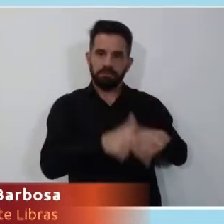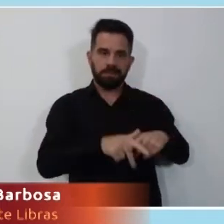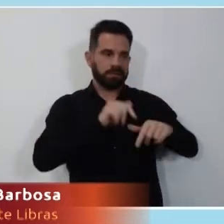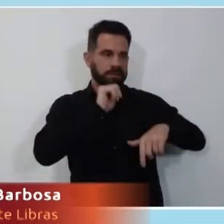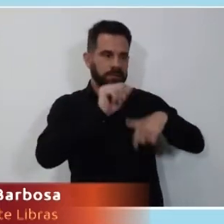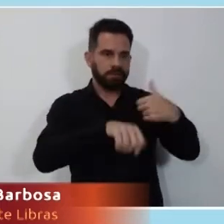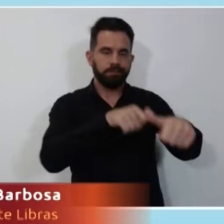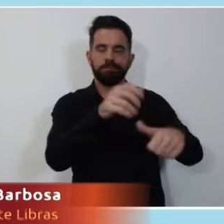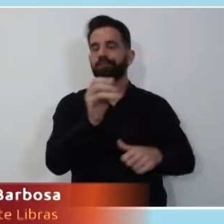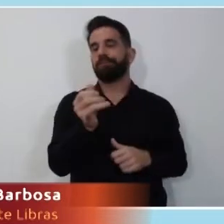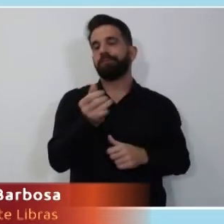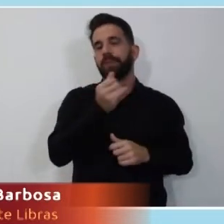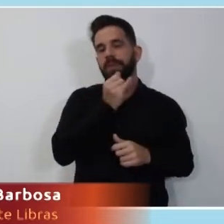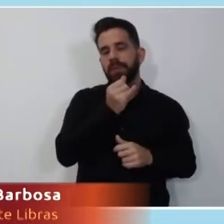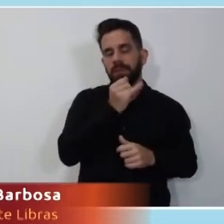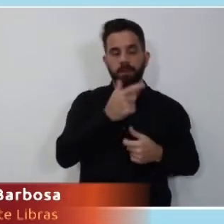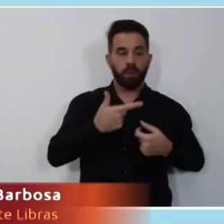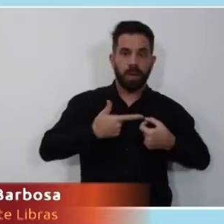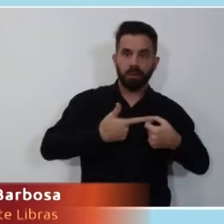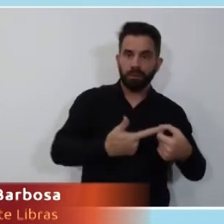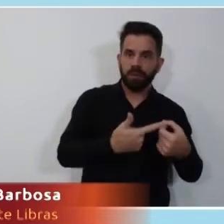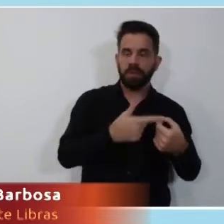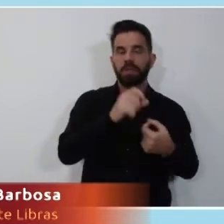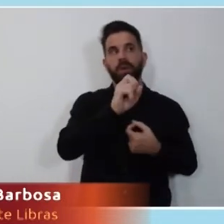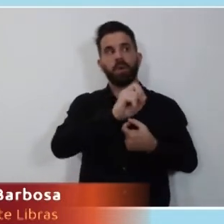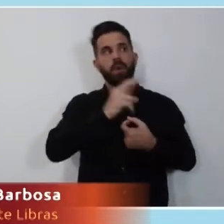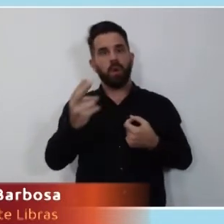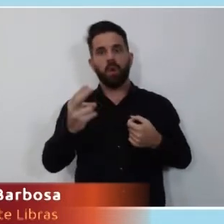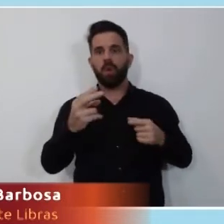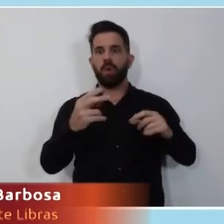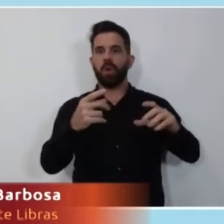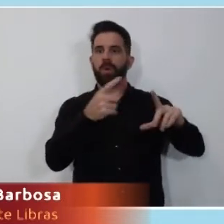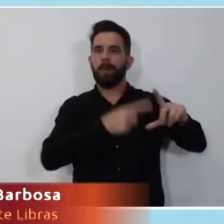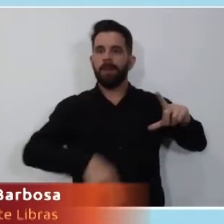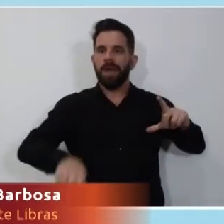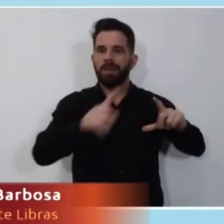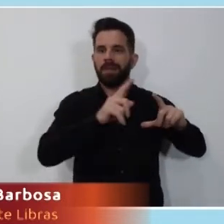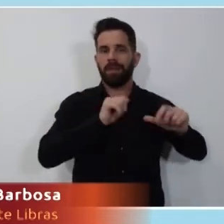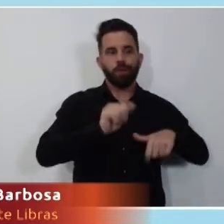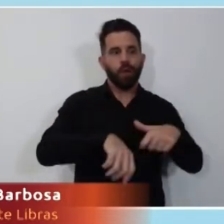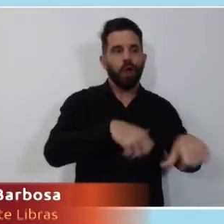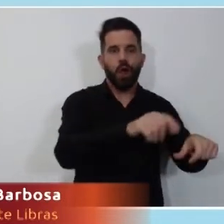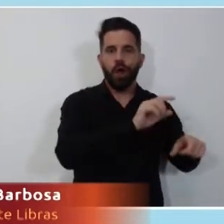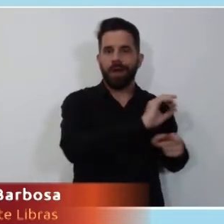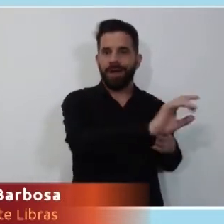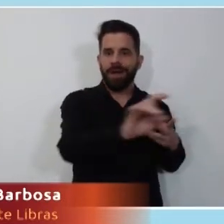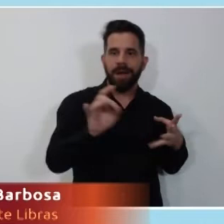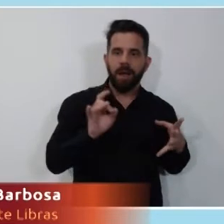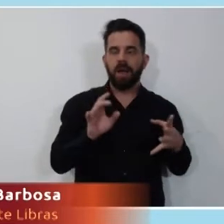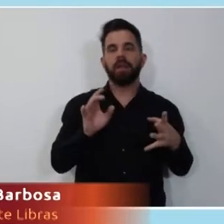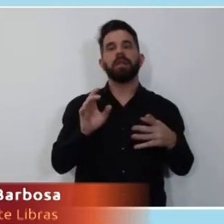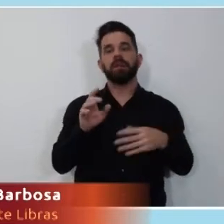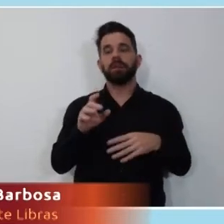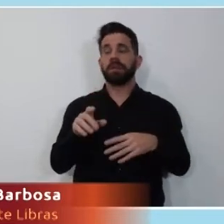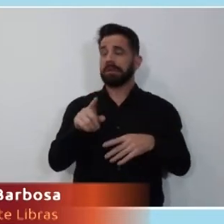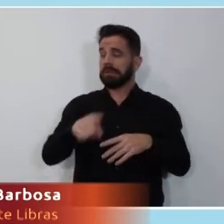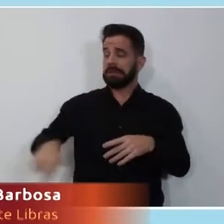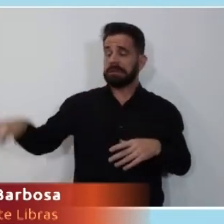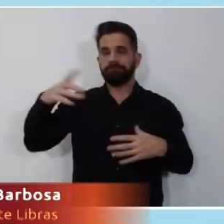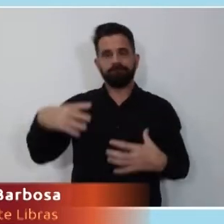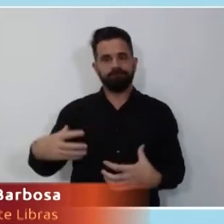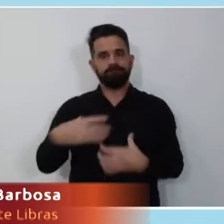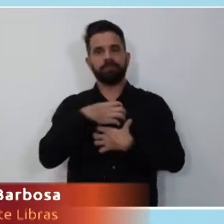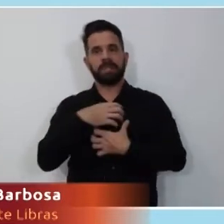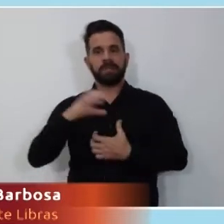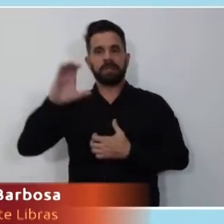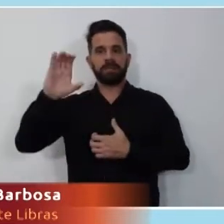em especial que aumentam sempre cada ano, aí o pessoal obviamente vai ver como um aspecto negativo porque afeta o cidadão. E outro problema é que,